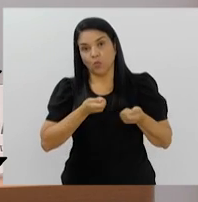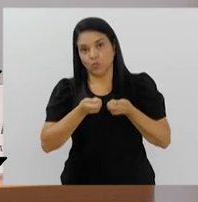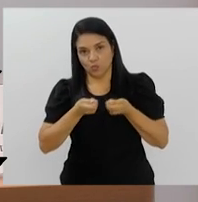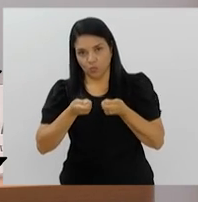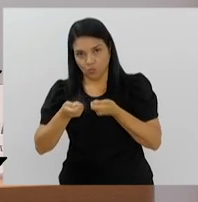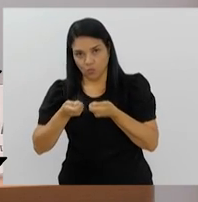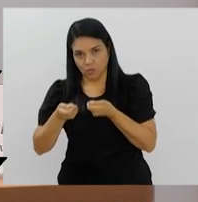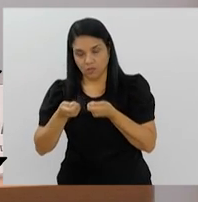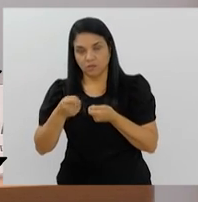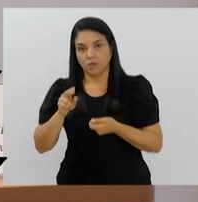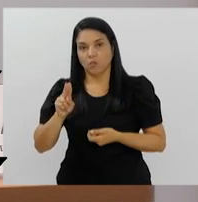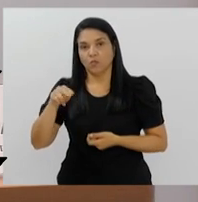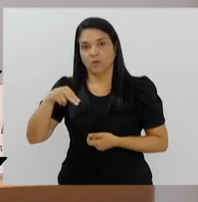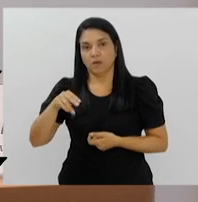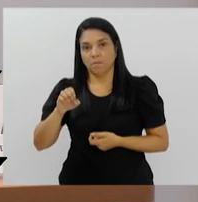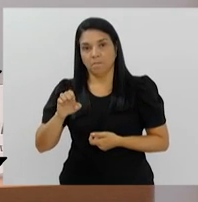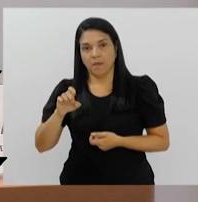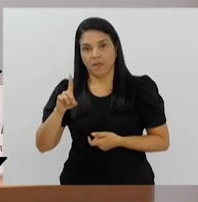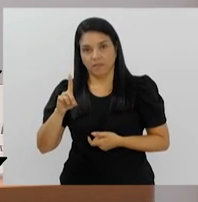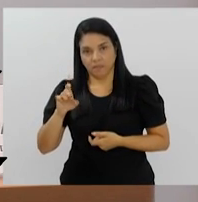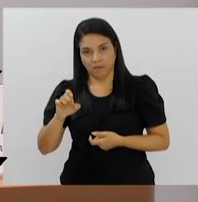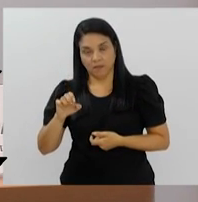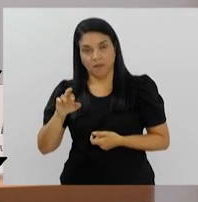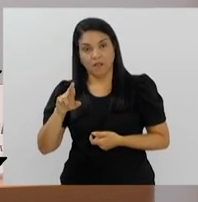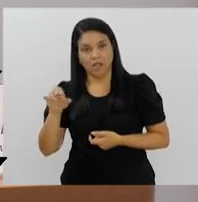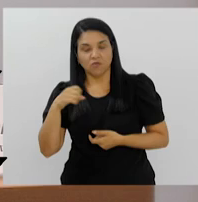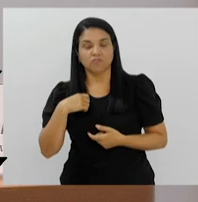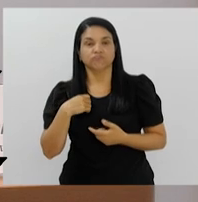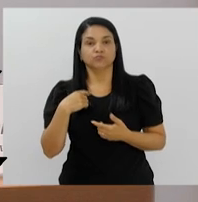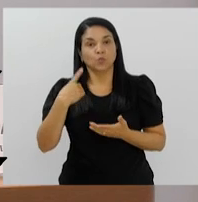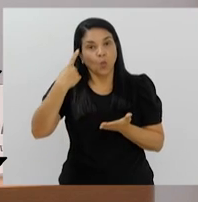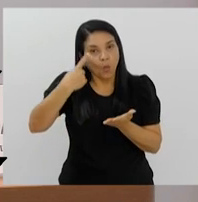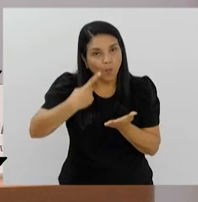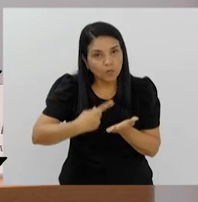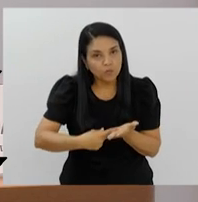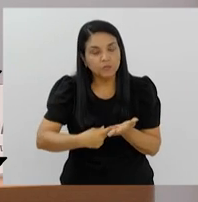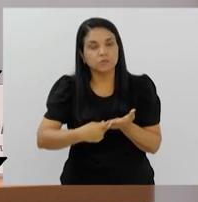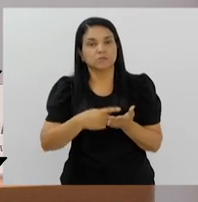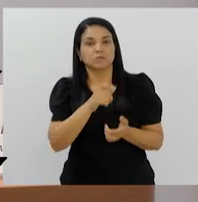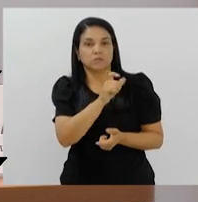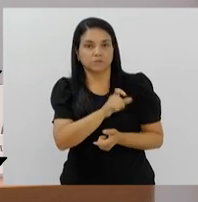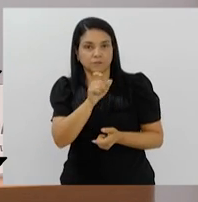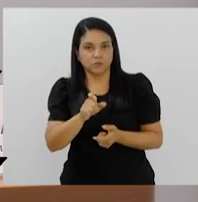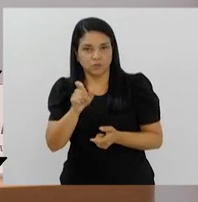Rio no compromisso com os beneficiários e